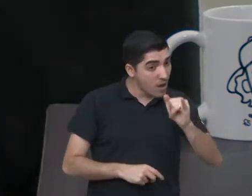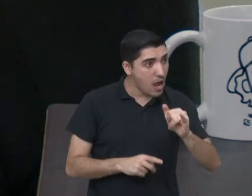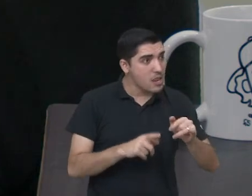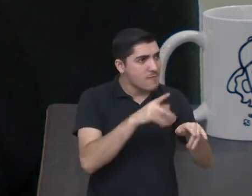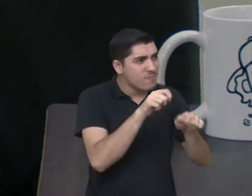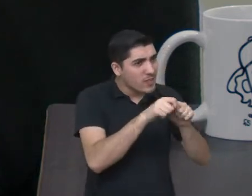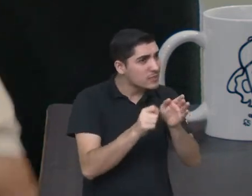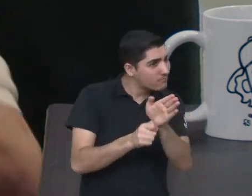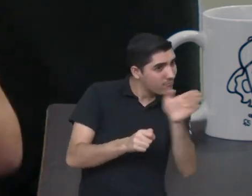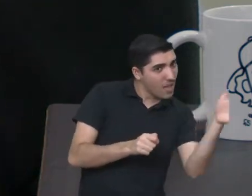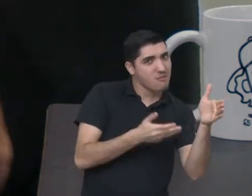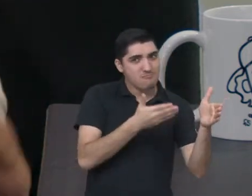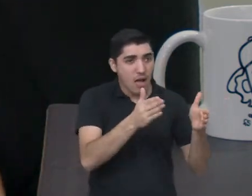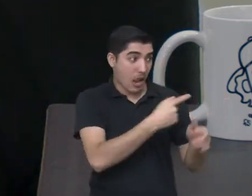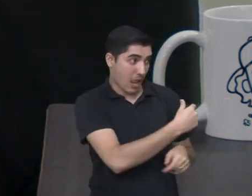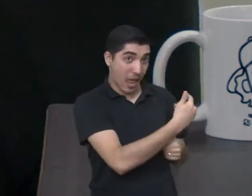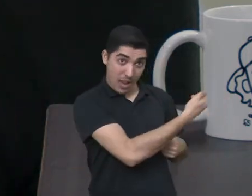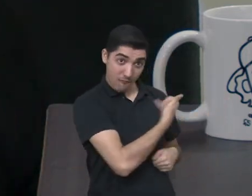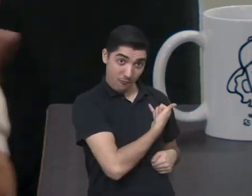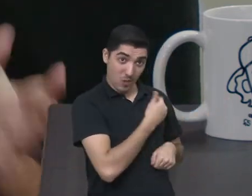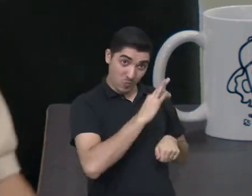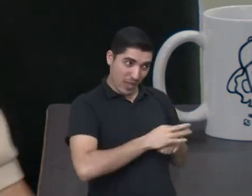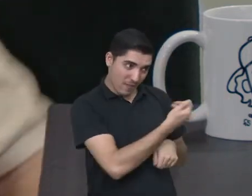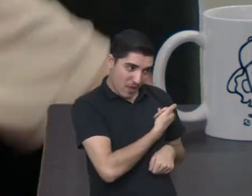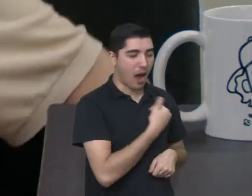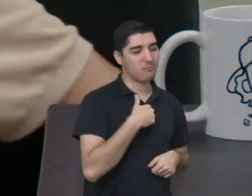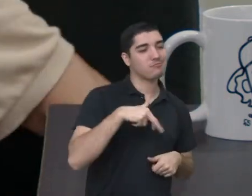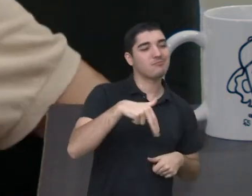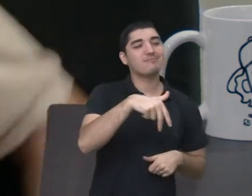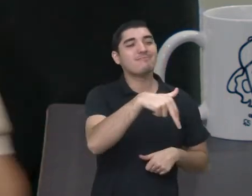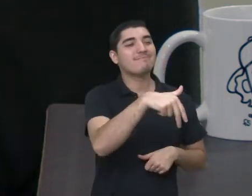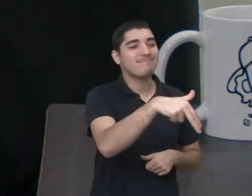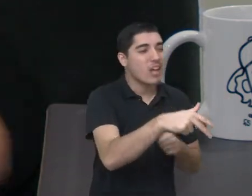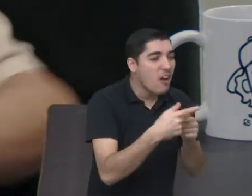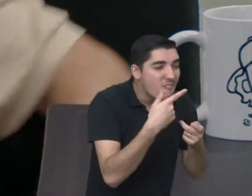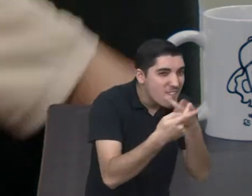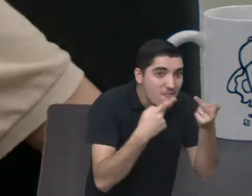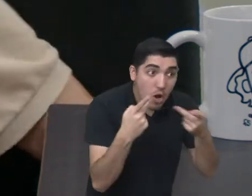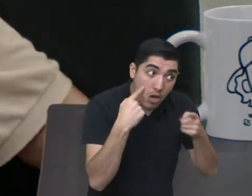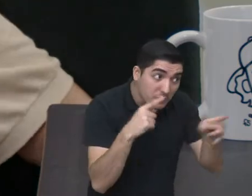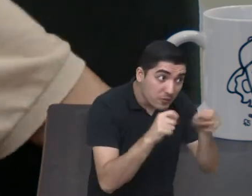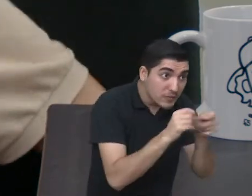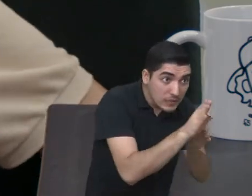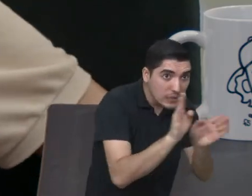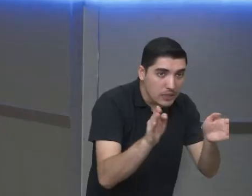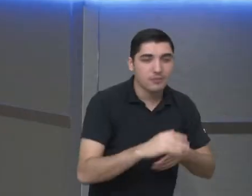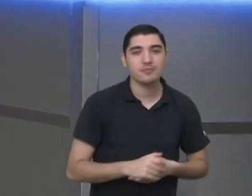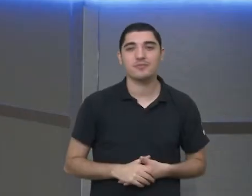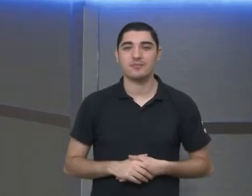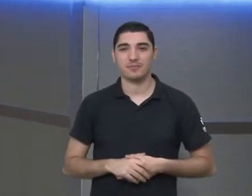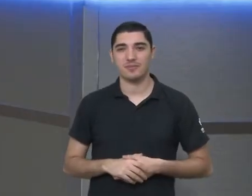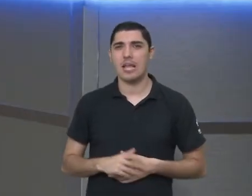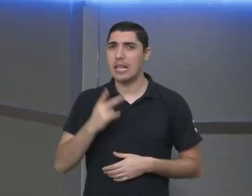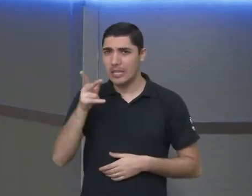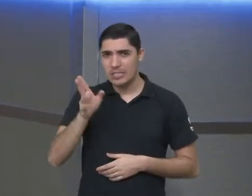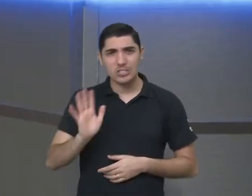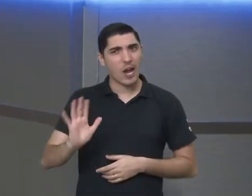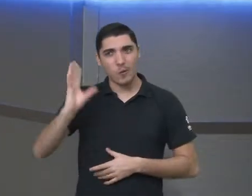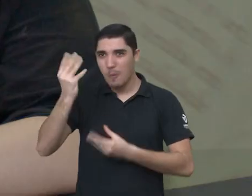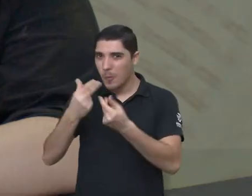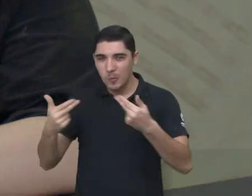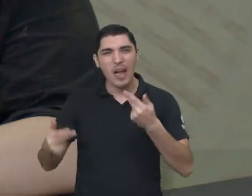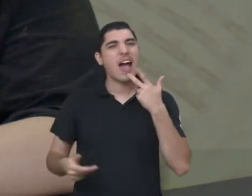nem o Walter Ciro tem até hoje, só que tinha um banquinho que era com encosto. Era mais moderno. Tem a foto aí, Matheus, do banquinho com encosto aí? Tenho. Matheus